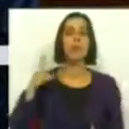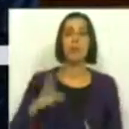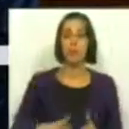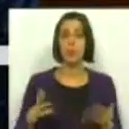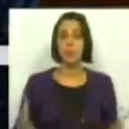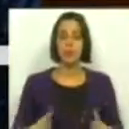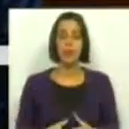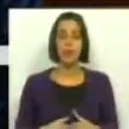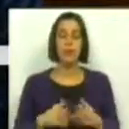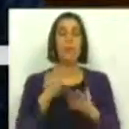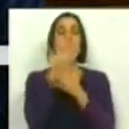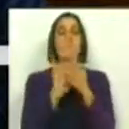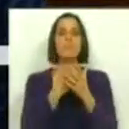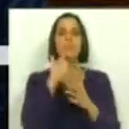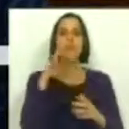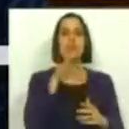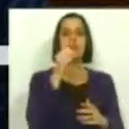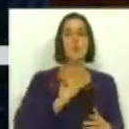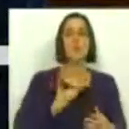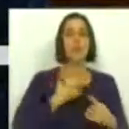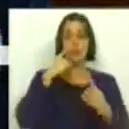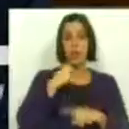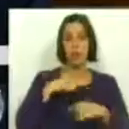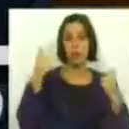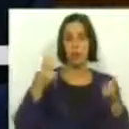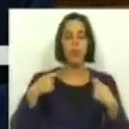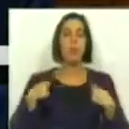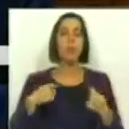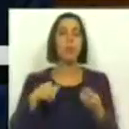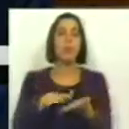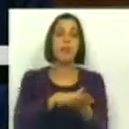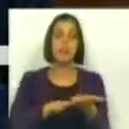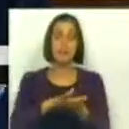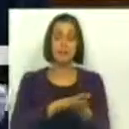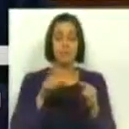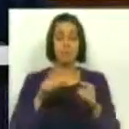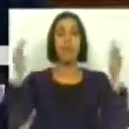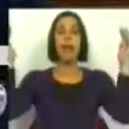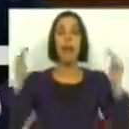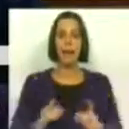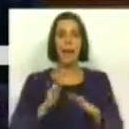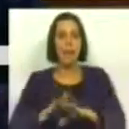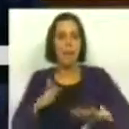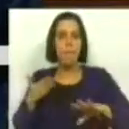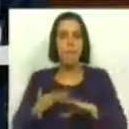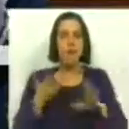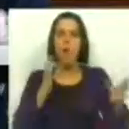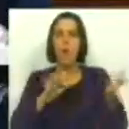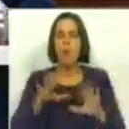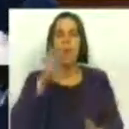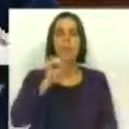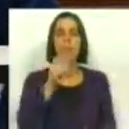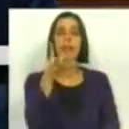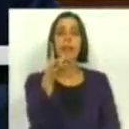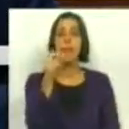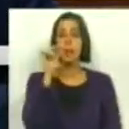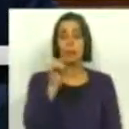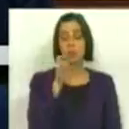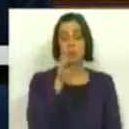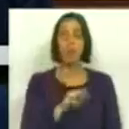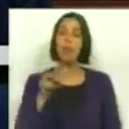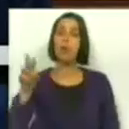portuguesa. E descontando os juros da dívida pública, ou seja, a despesa primária, a queda é ainda maior, quase 13 mil